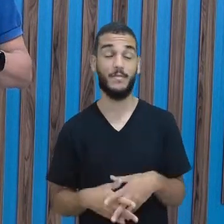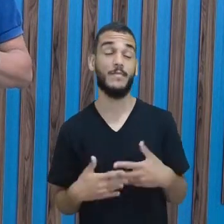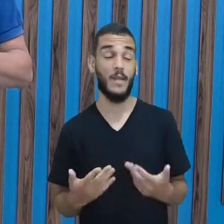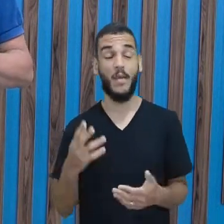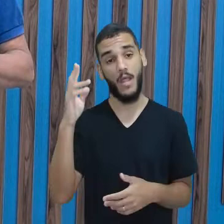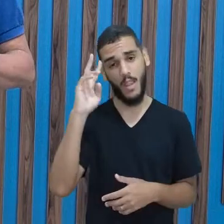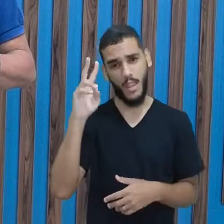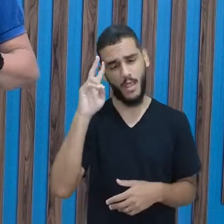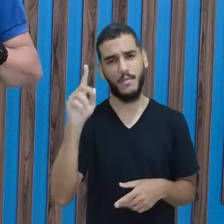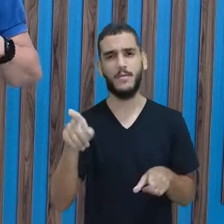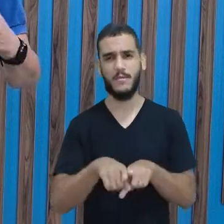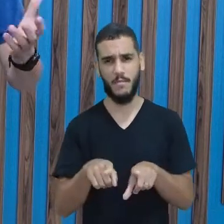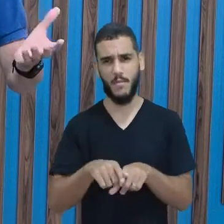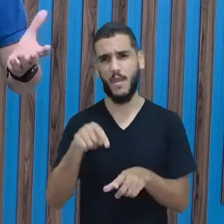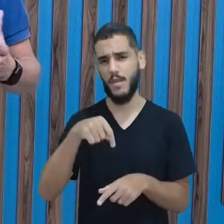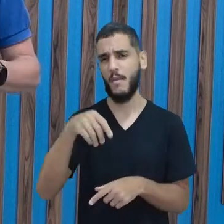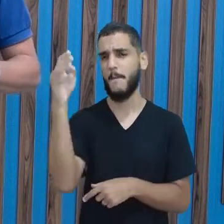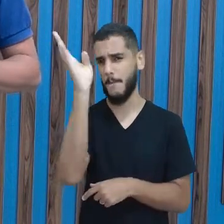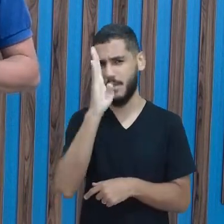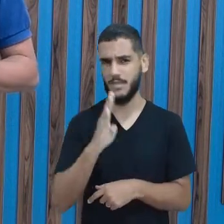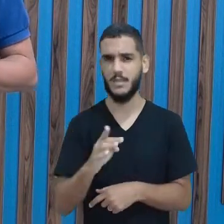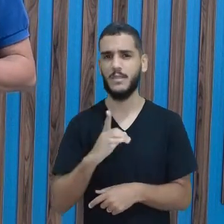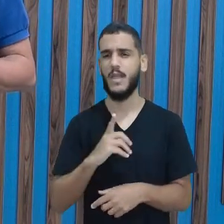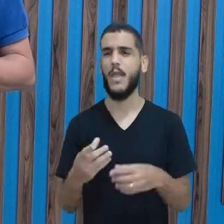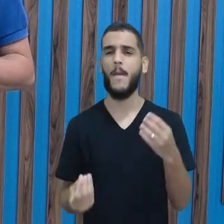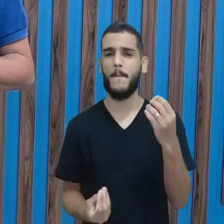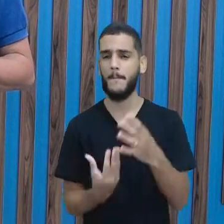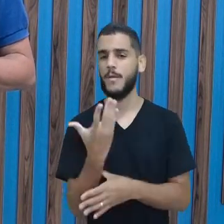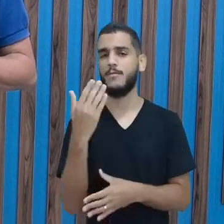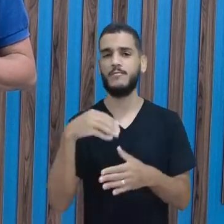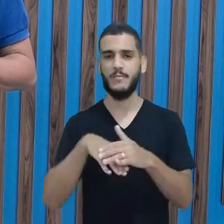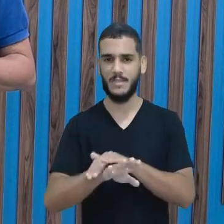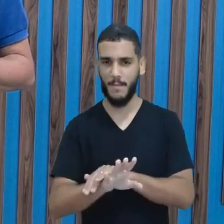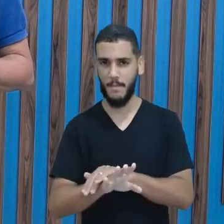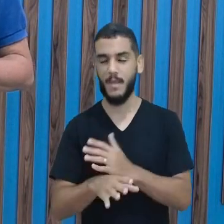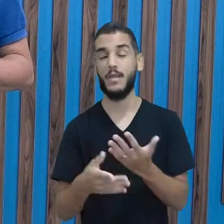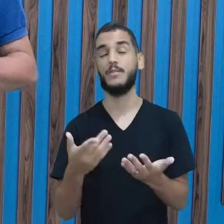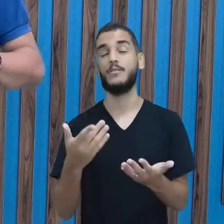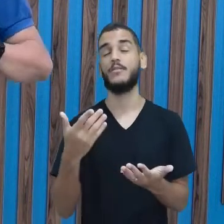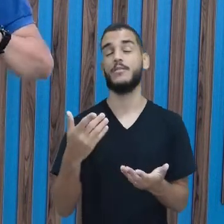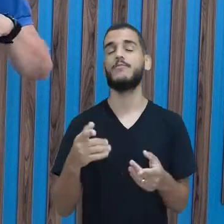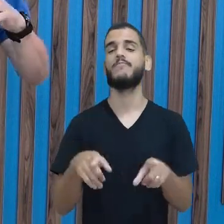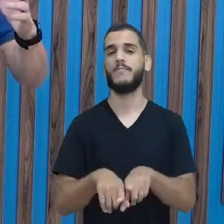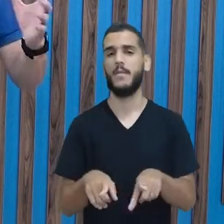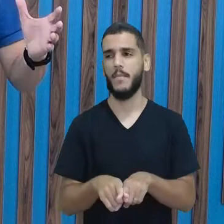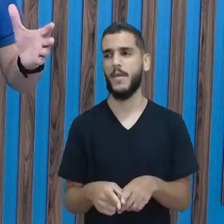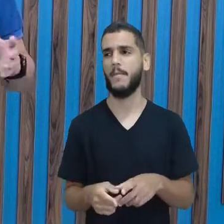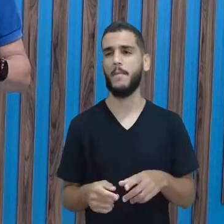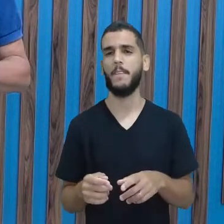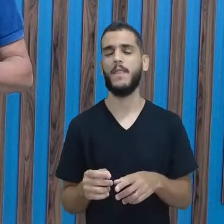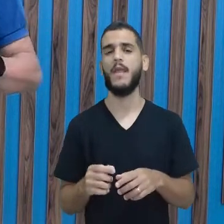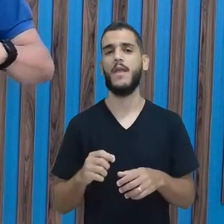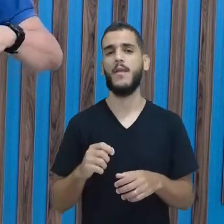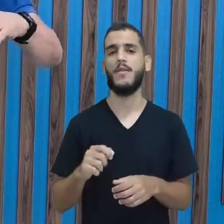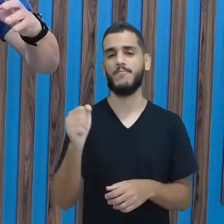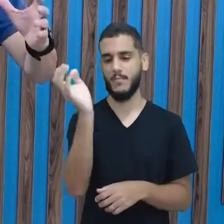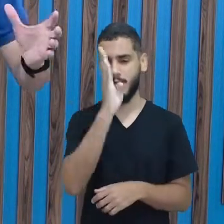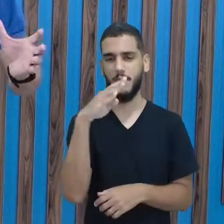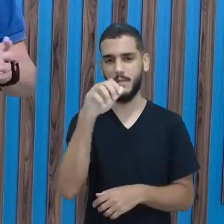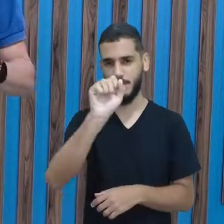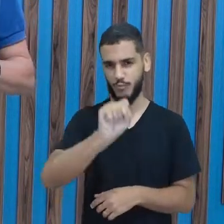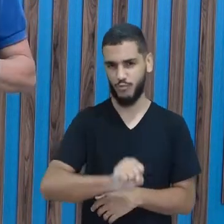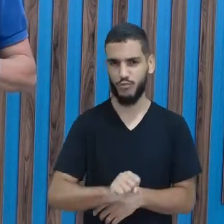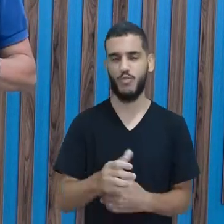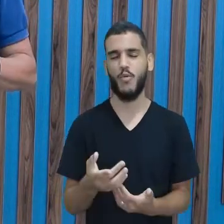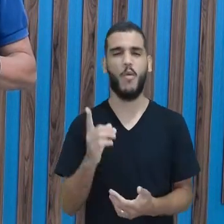Brasil, né, é um dos maiores produtores de sapato, de calçados. Né? Aquela a região sul do país, a região ali de